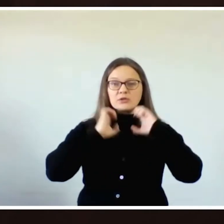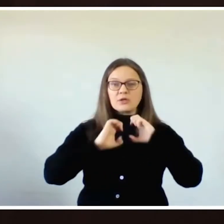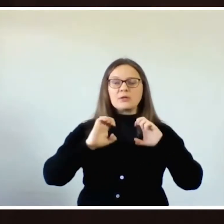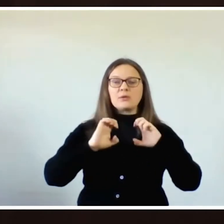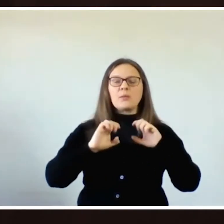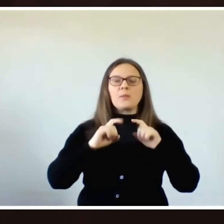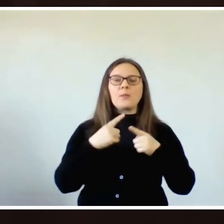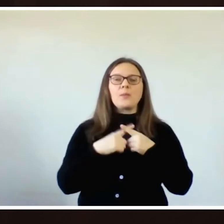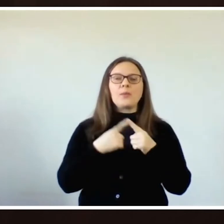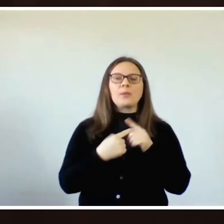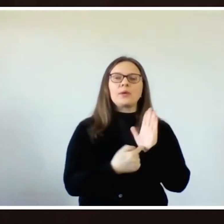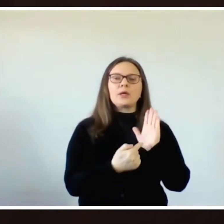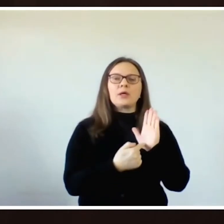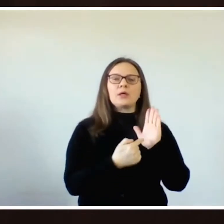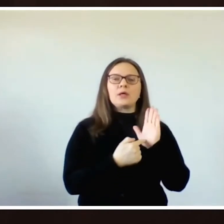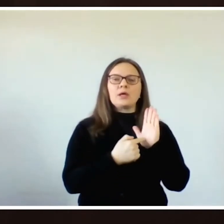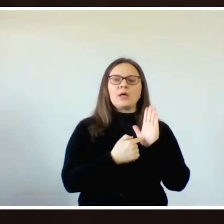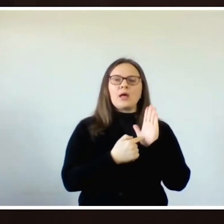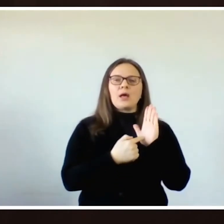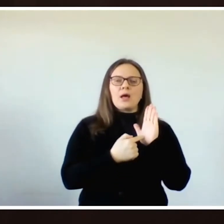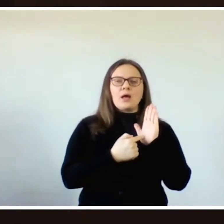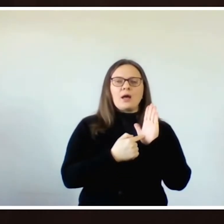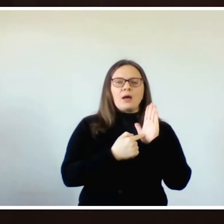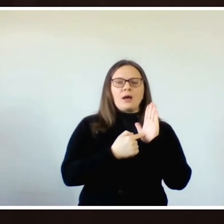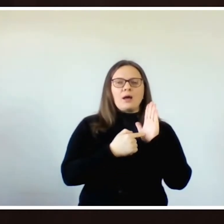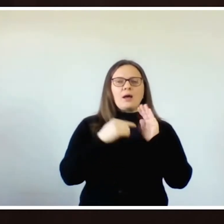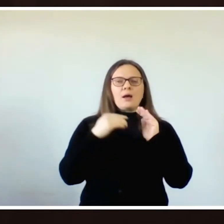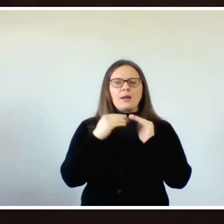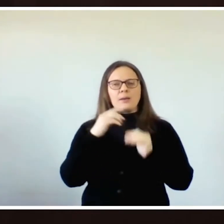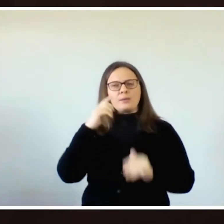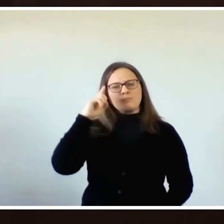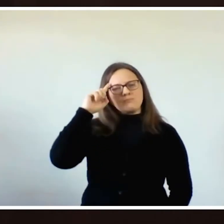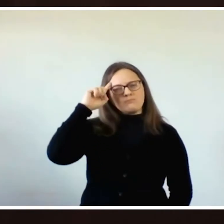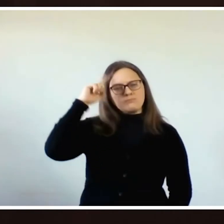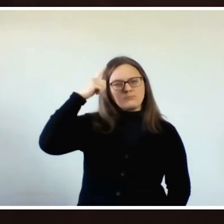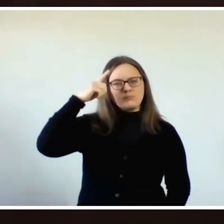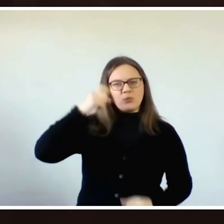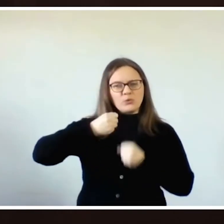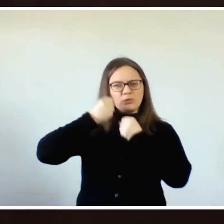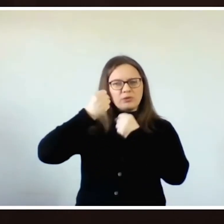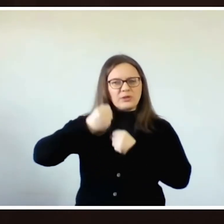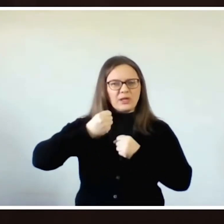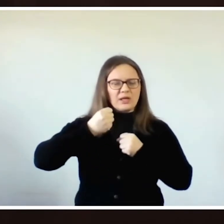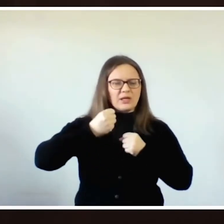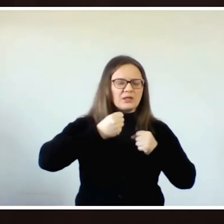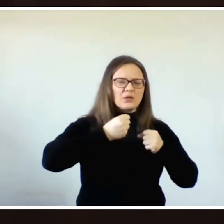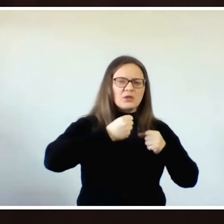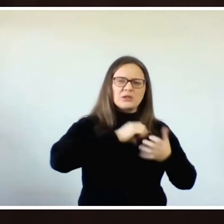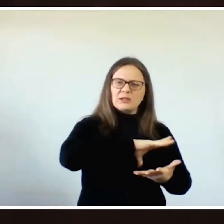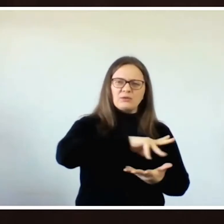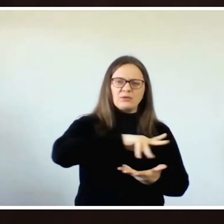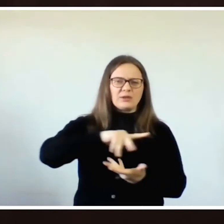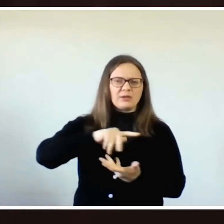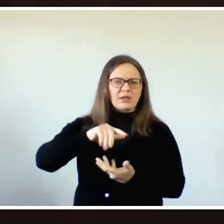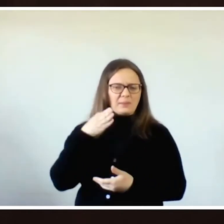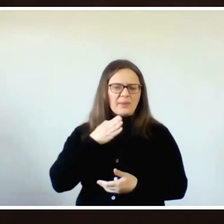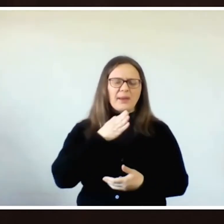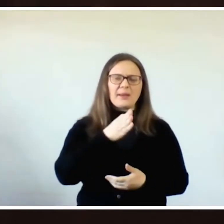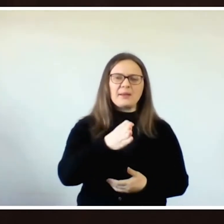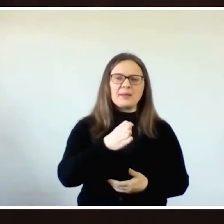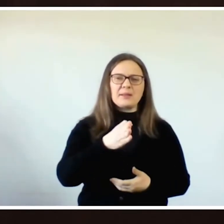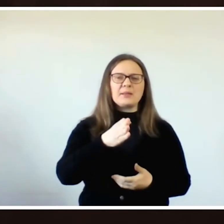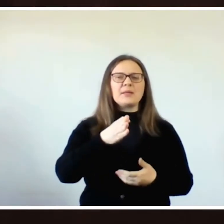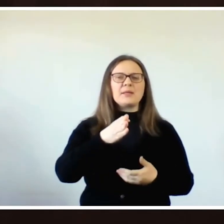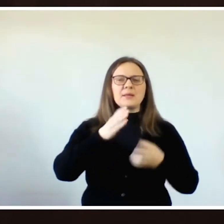dada no céu e na terra, ide, portanto, fazei discípulos de todas as nações, batizando-os em nome